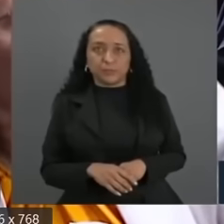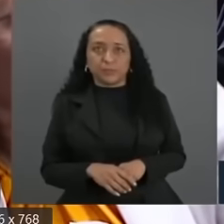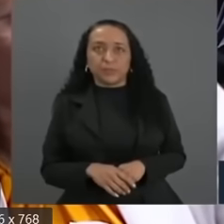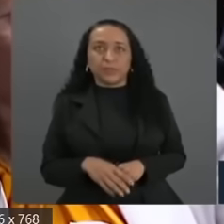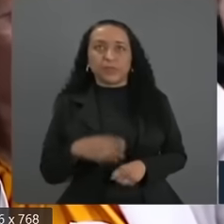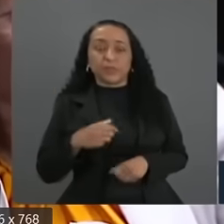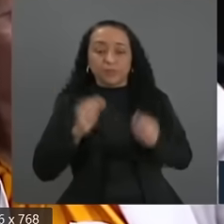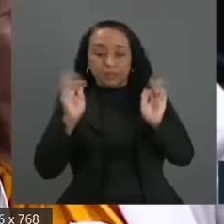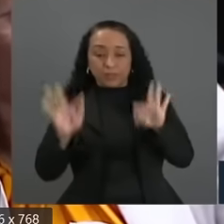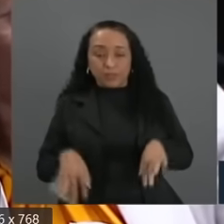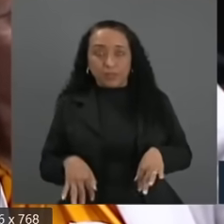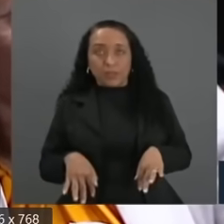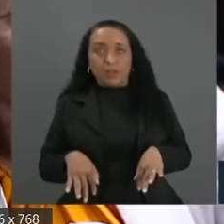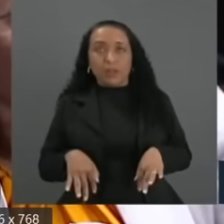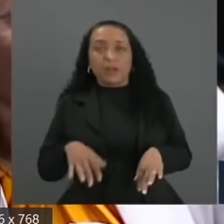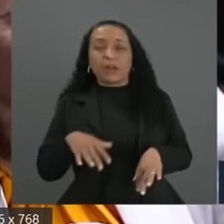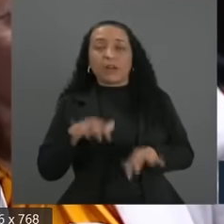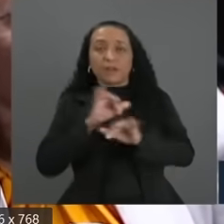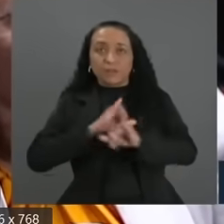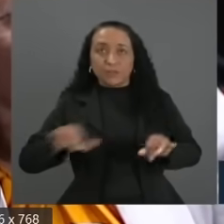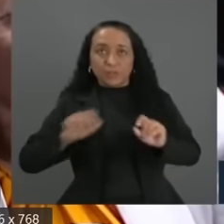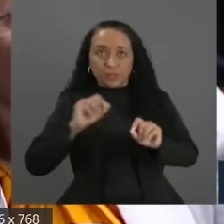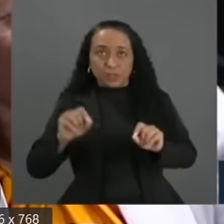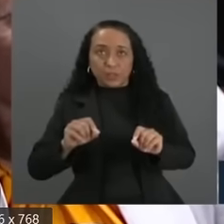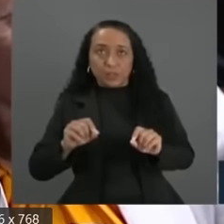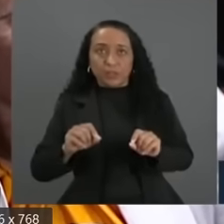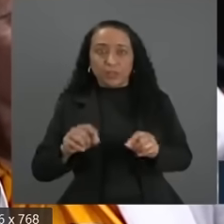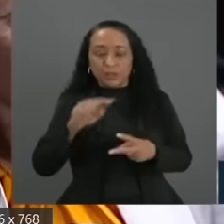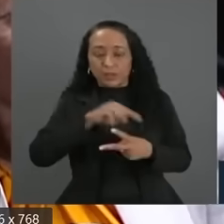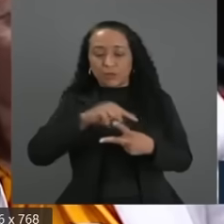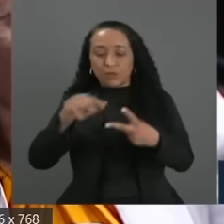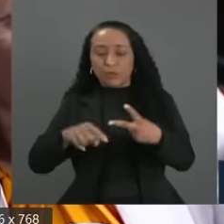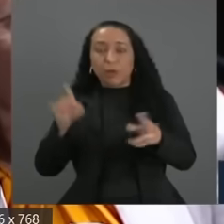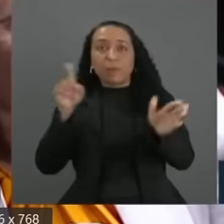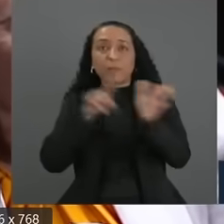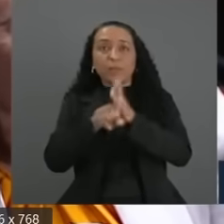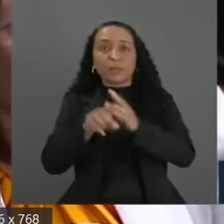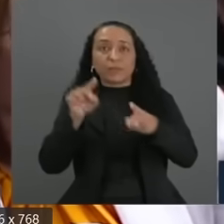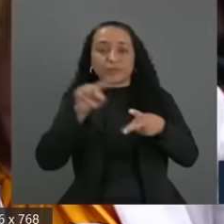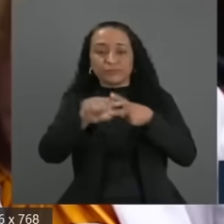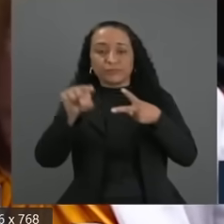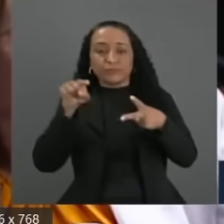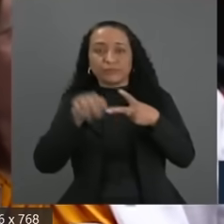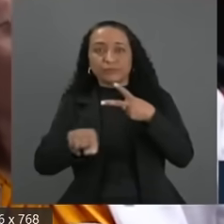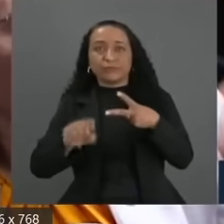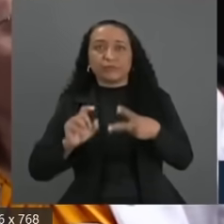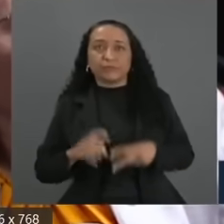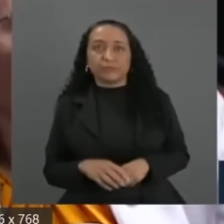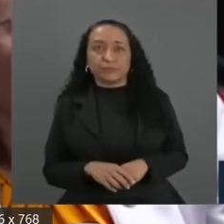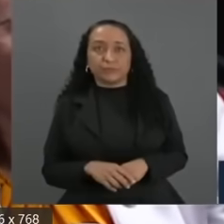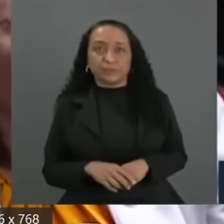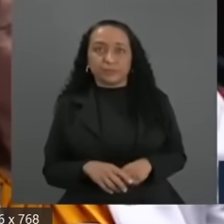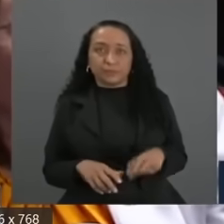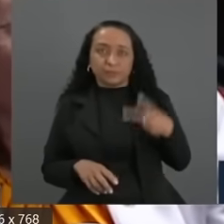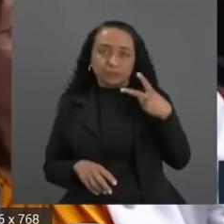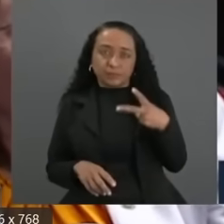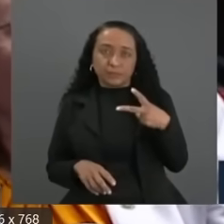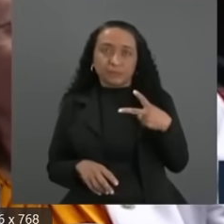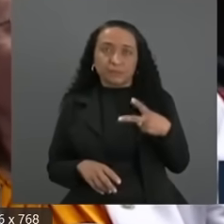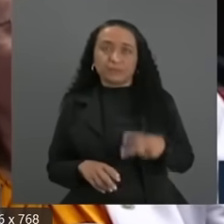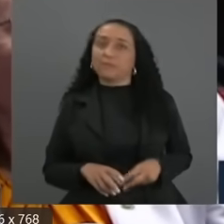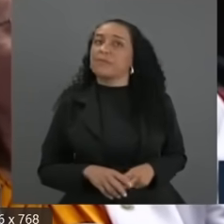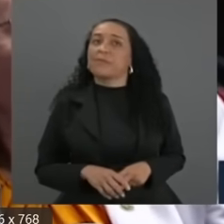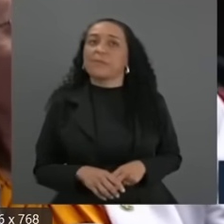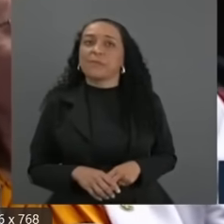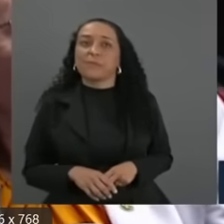a minha fala, senhor presidente, fazendo 2 perguntas a Vossa Excelência. 2 perguntas, senhor presidente, que